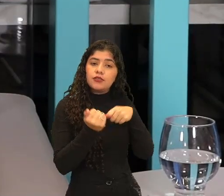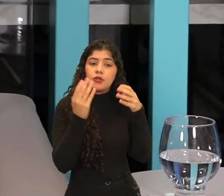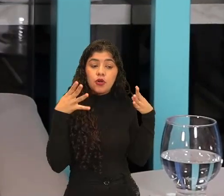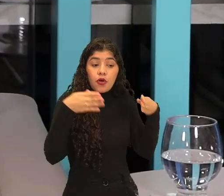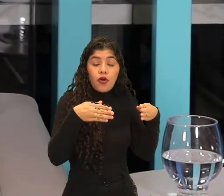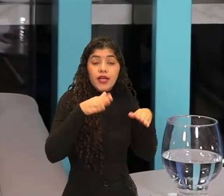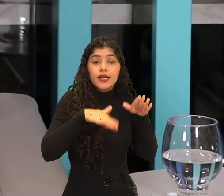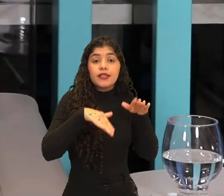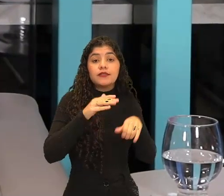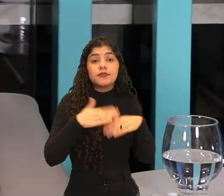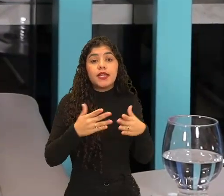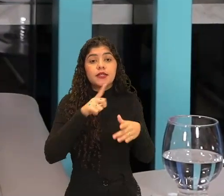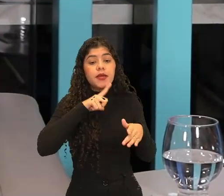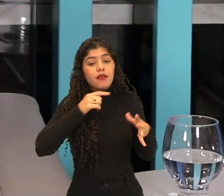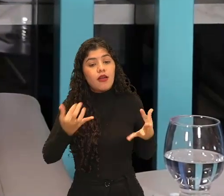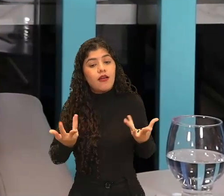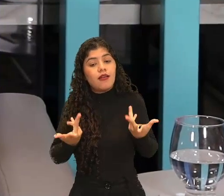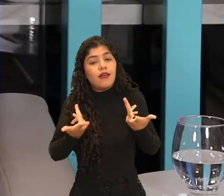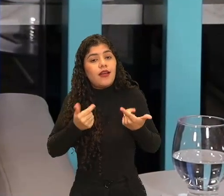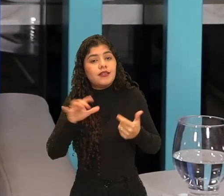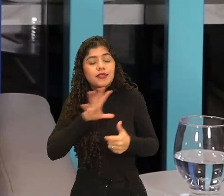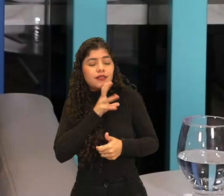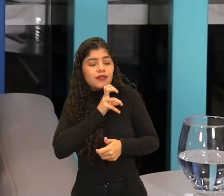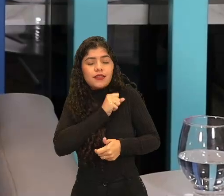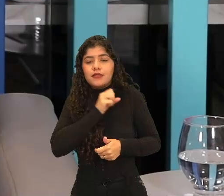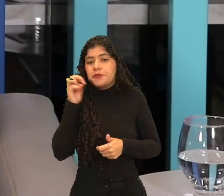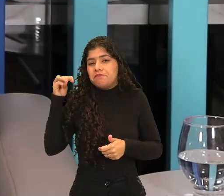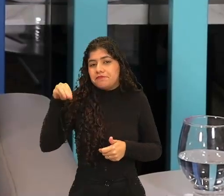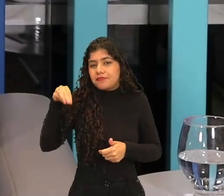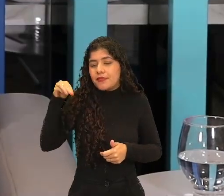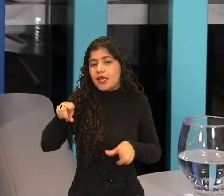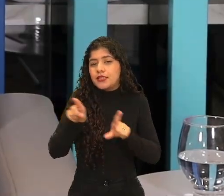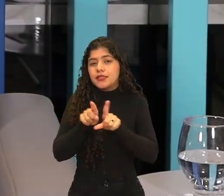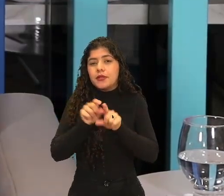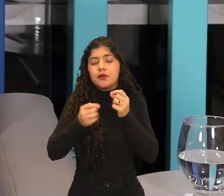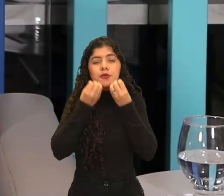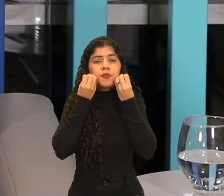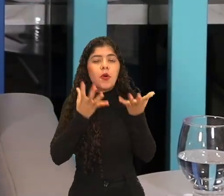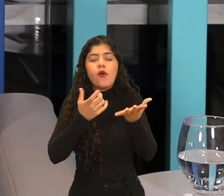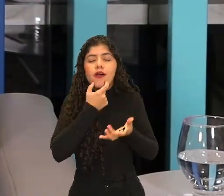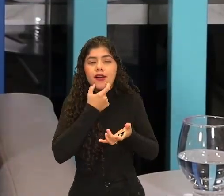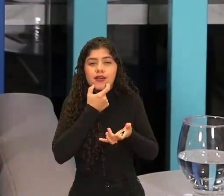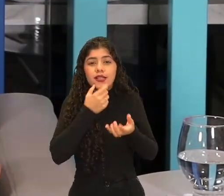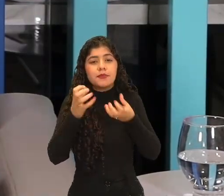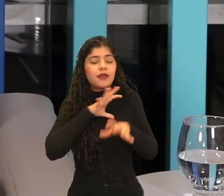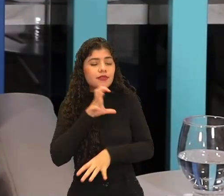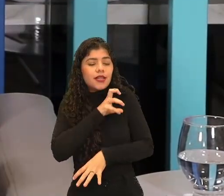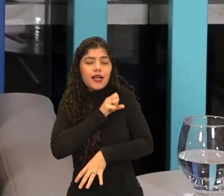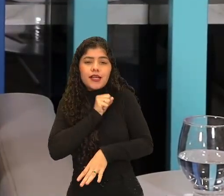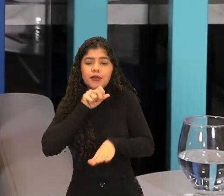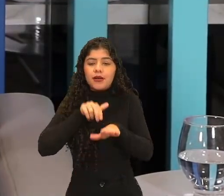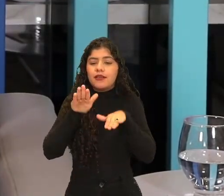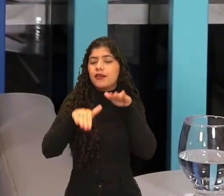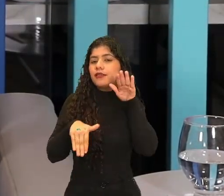quem é o Pedro que tem habilidades, que ama matemática, né? Que é muito bom no inglês, que adora a